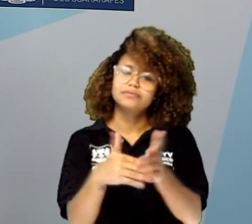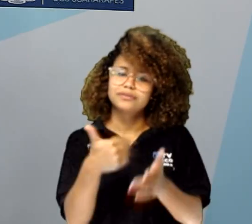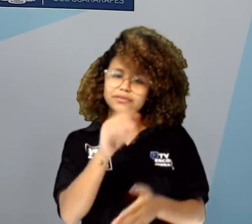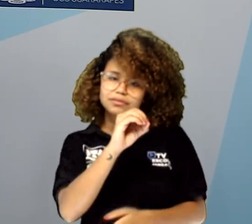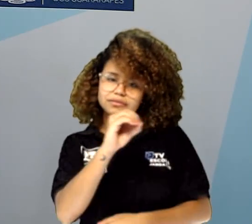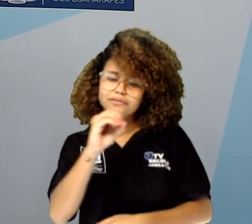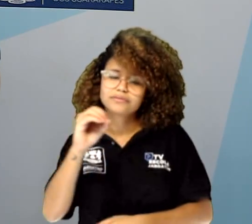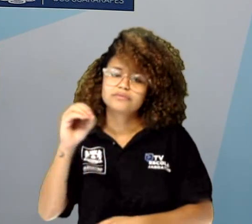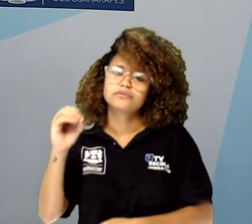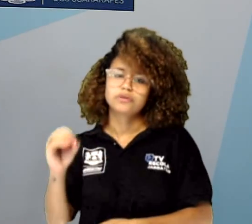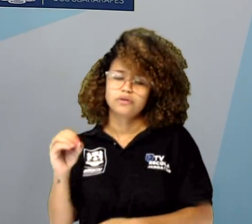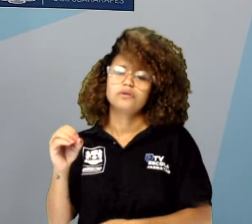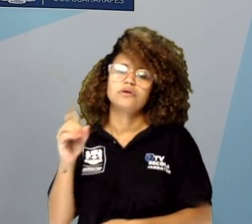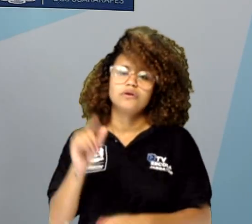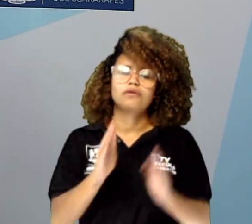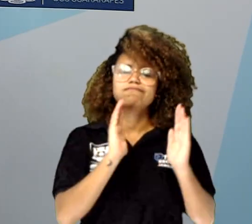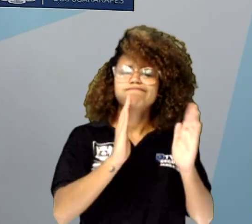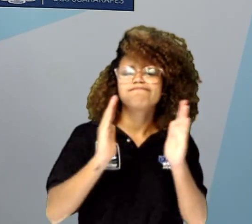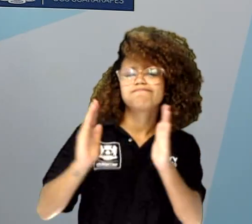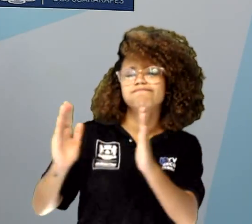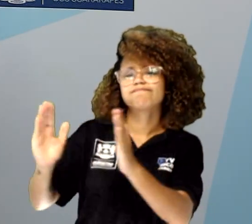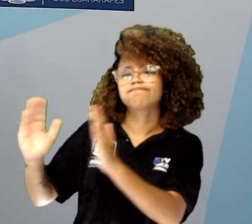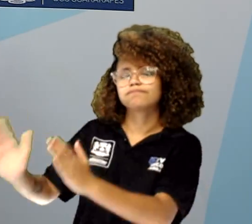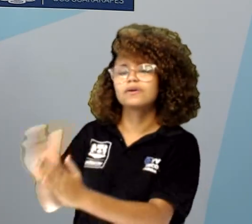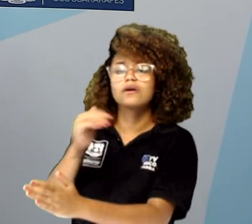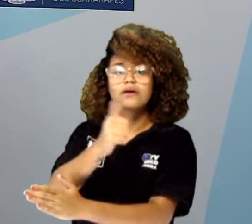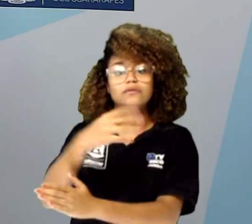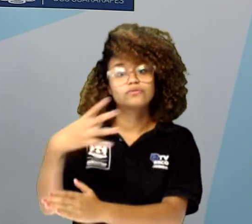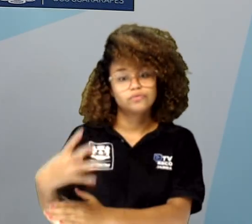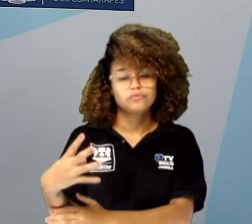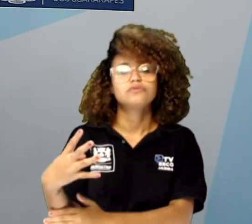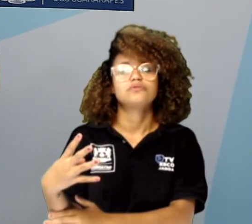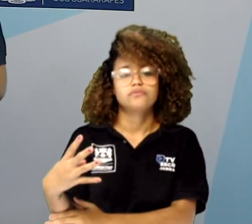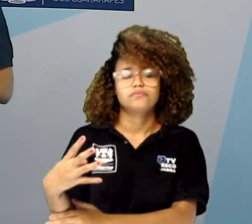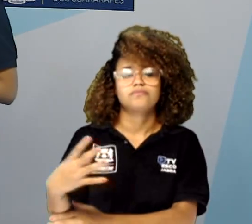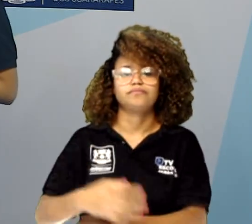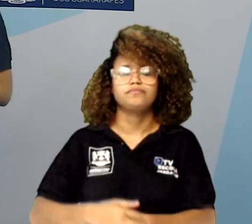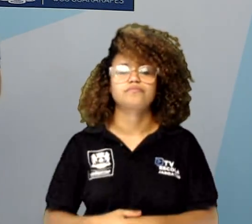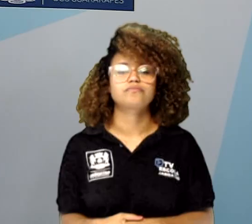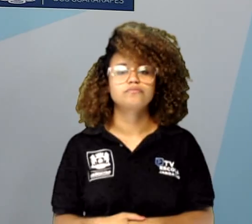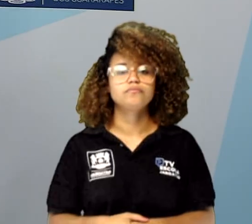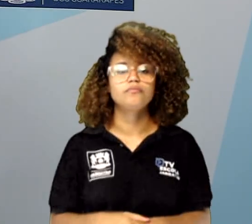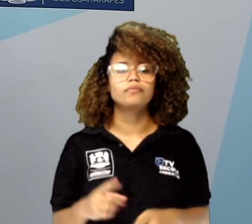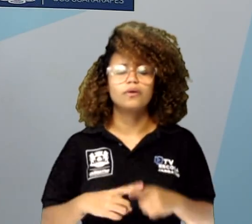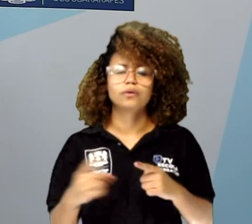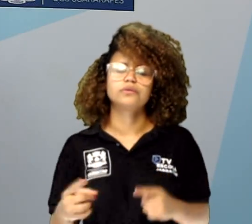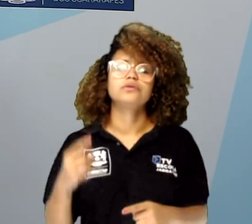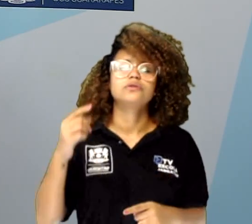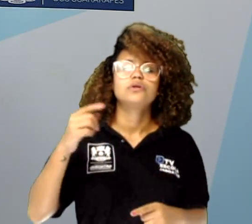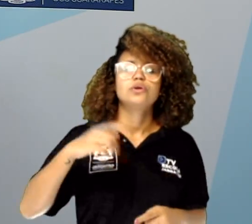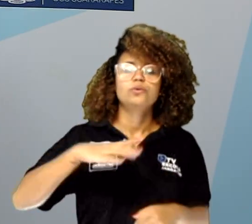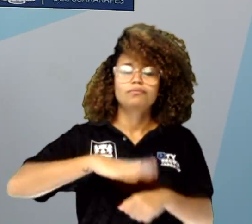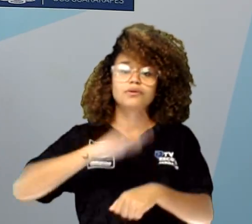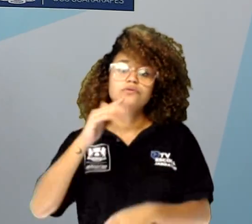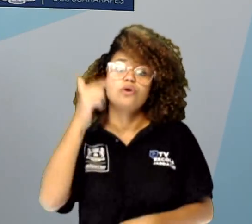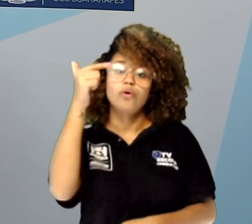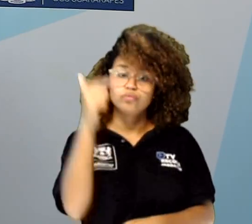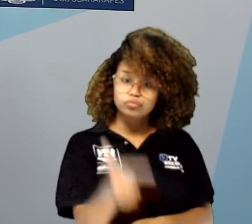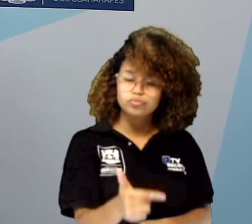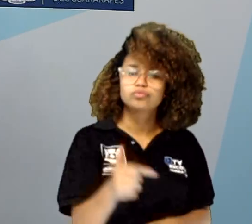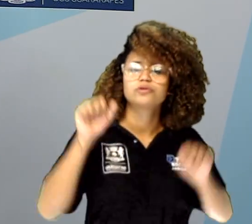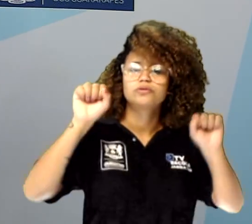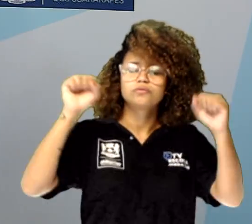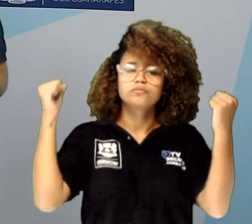essa sequência aqui vai se repetir 14 vezes. E mais 2 vezes, ó, mais 2 treinos